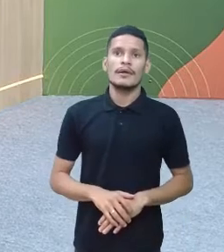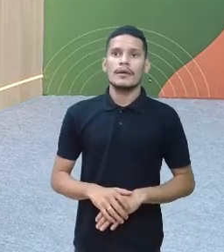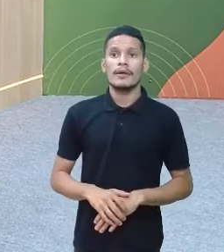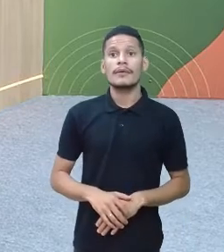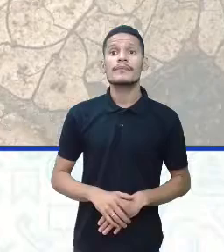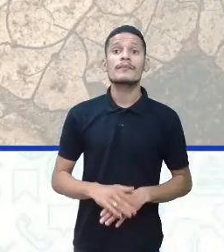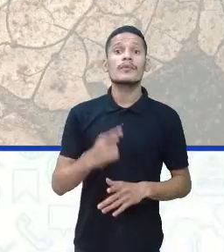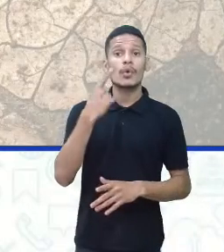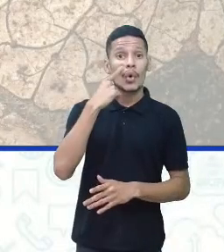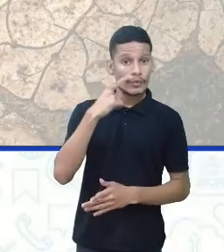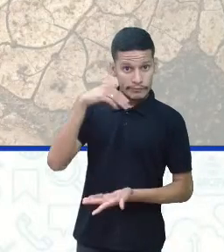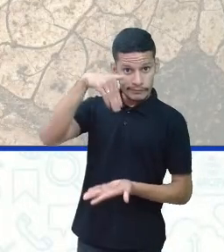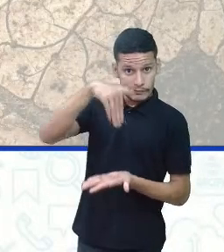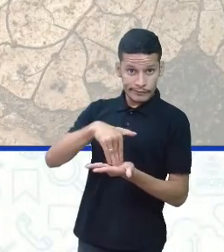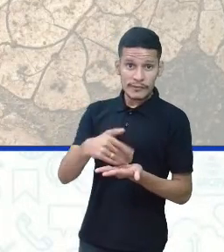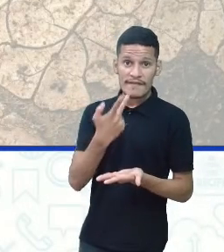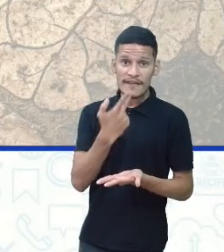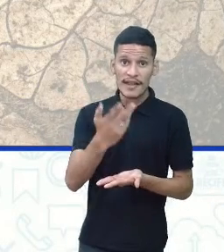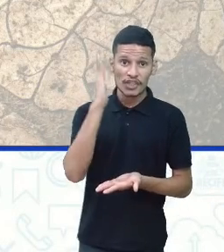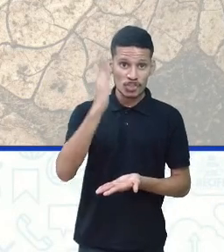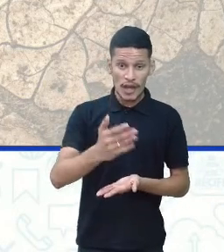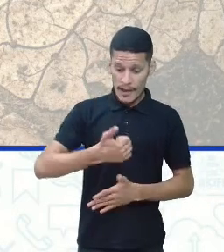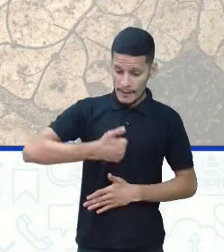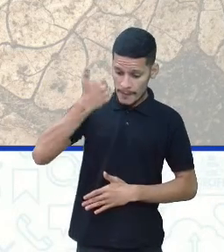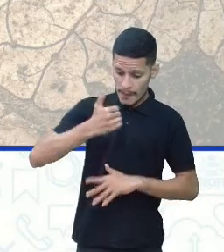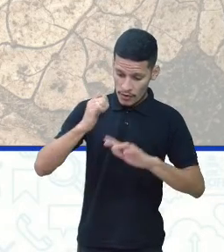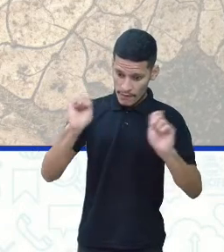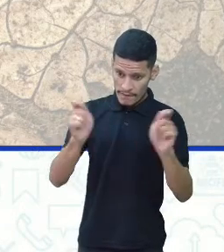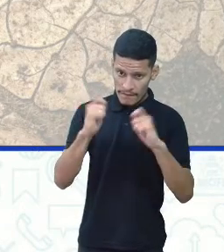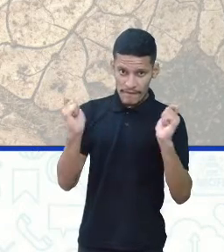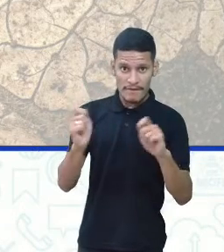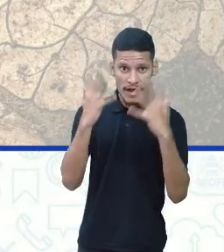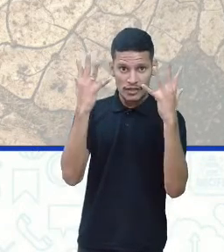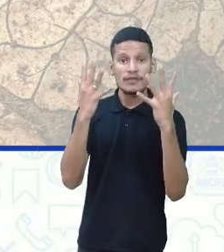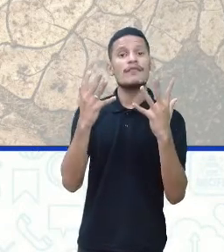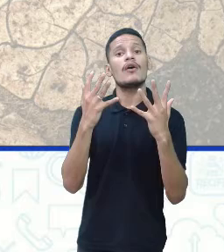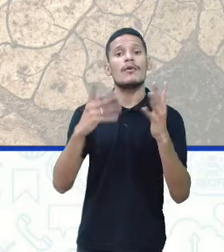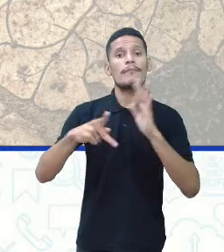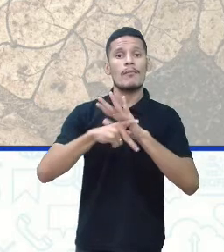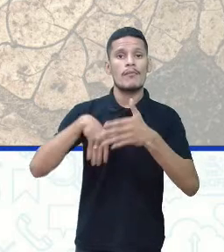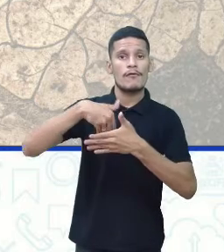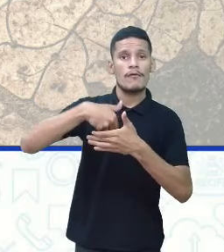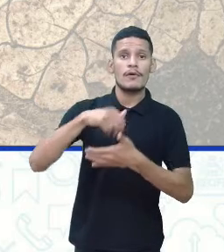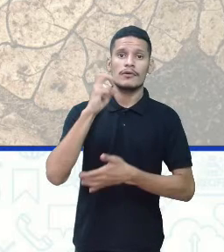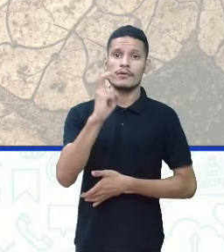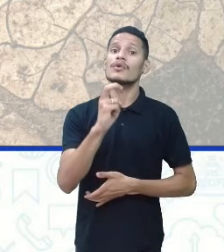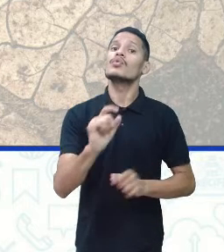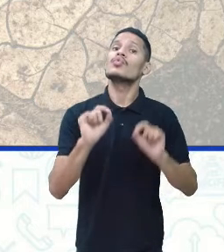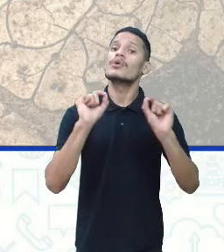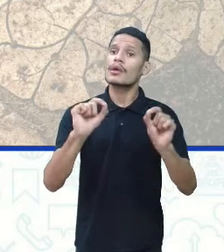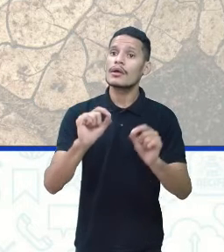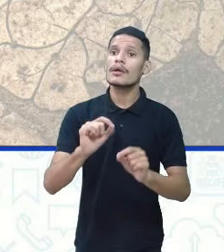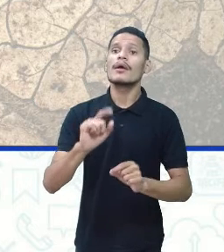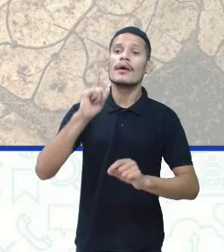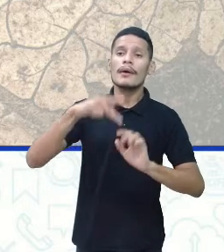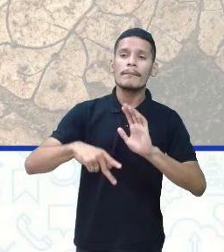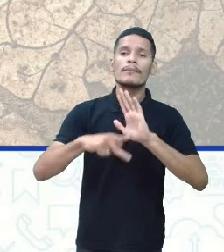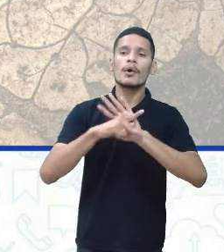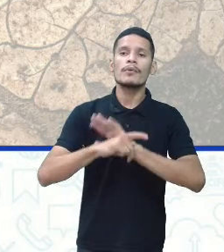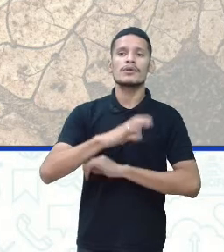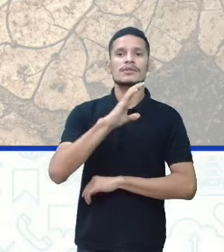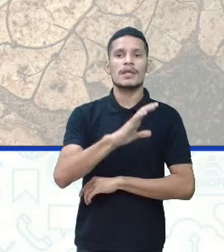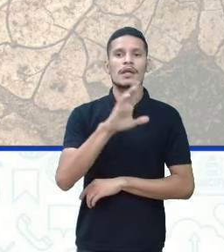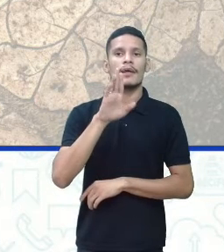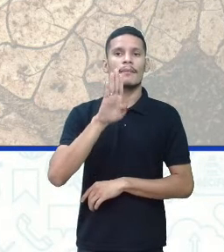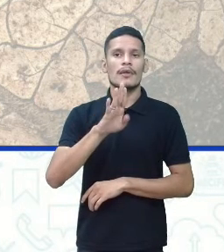E aqui, ó, como eu disse a vocês, o primeiro festival de futebol de 5 foi pela